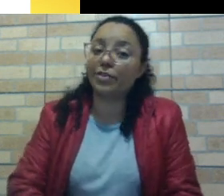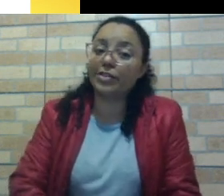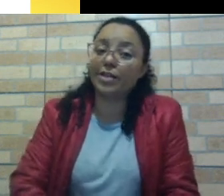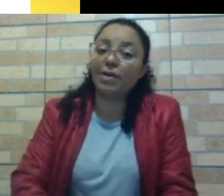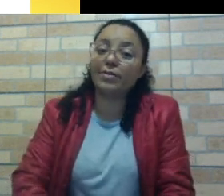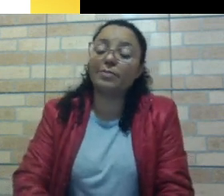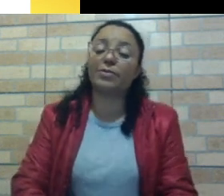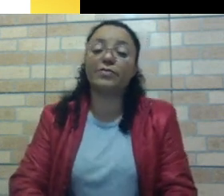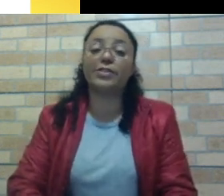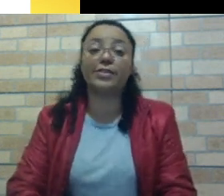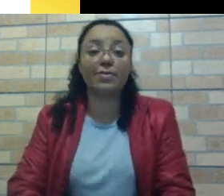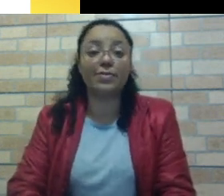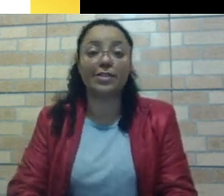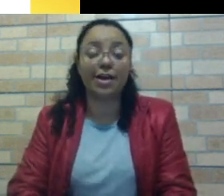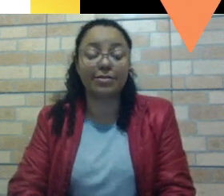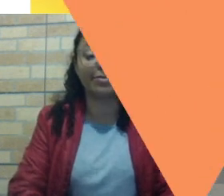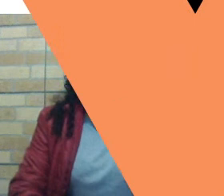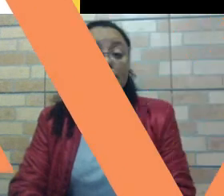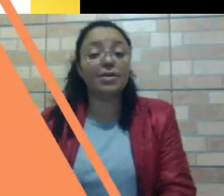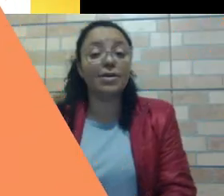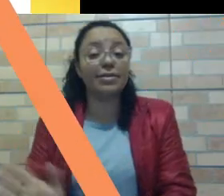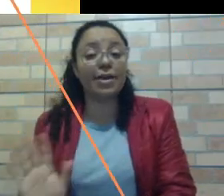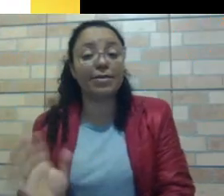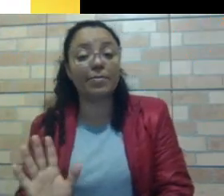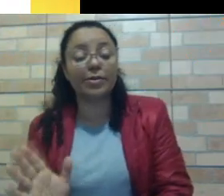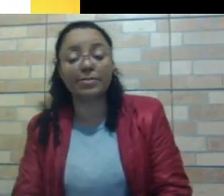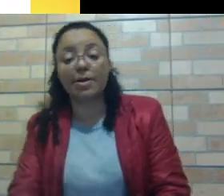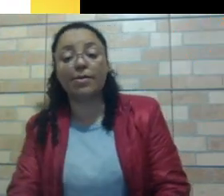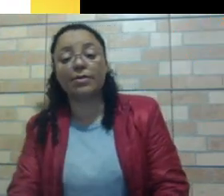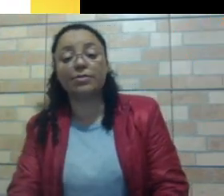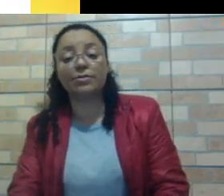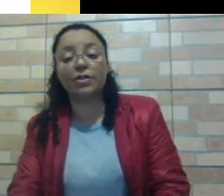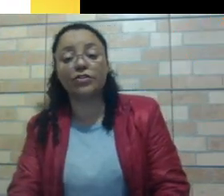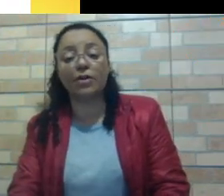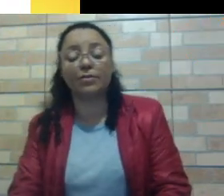essa foi a nossa aula. Espero que vocês tenham gostado. E até a próxima aula. Tchau, tchau.